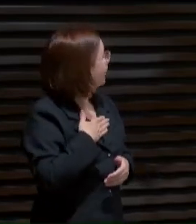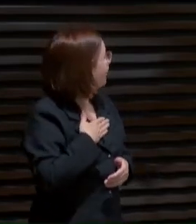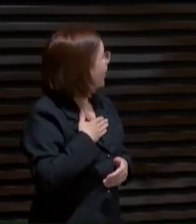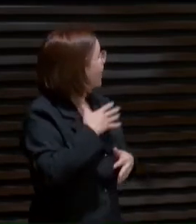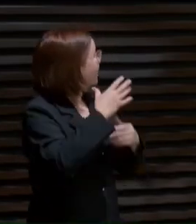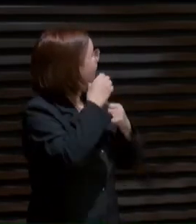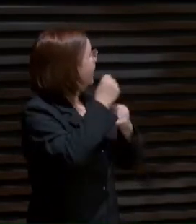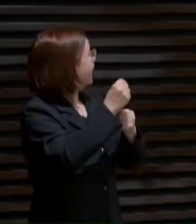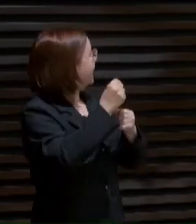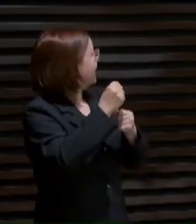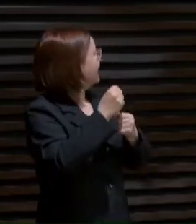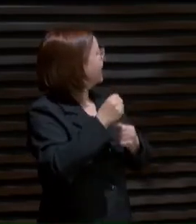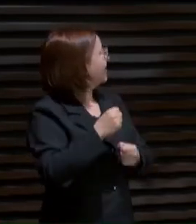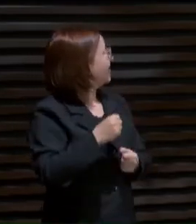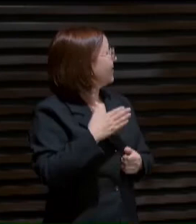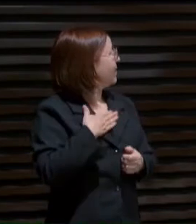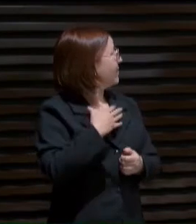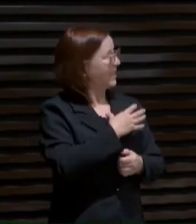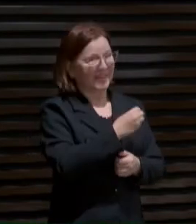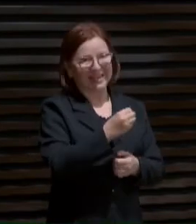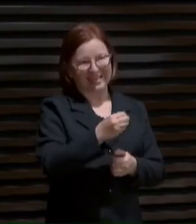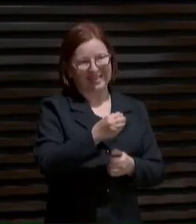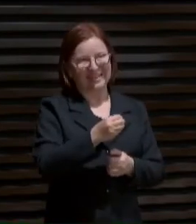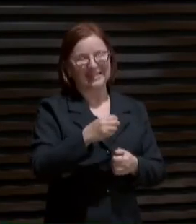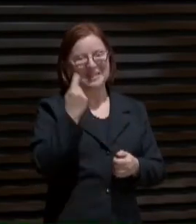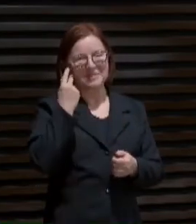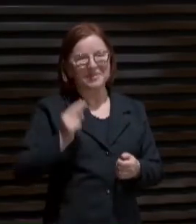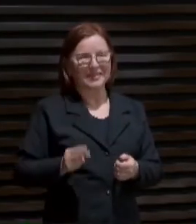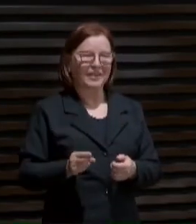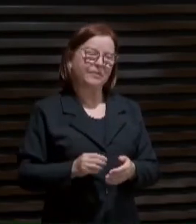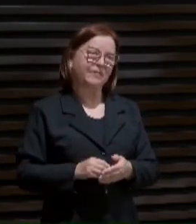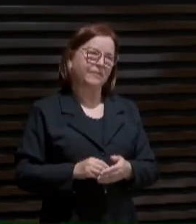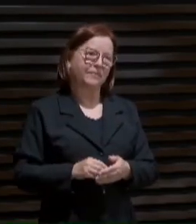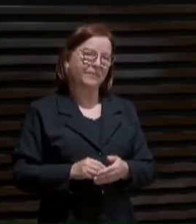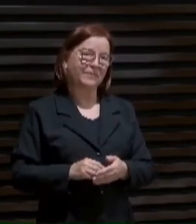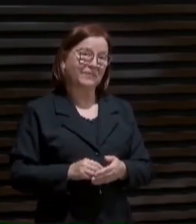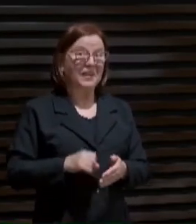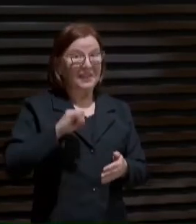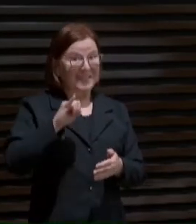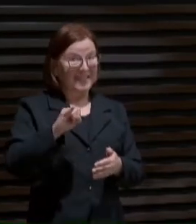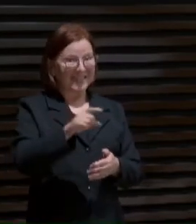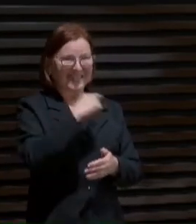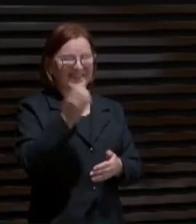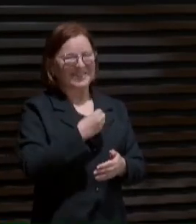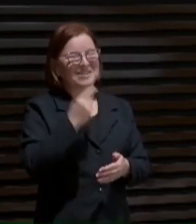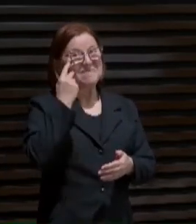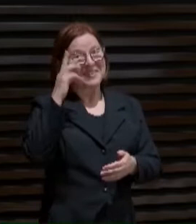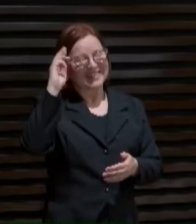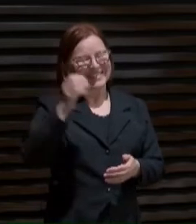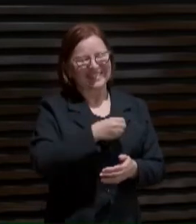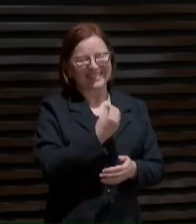texto de Romanos Capítulo 14 Versículo 8 que diz assim porque se vivemos para o senhor